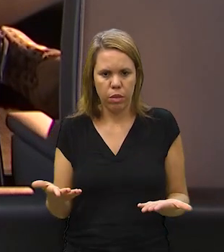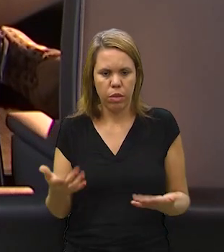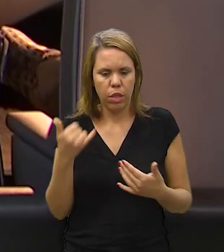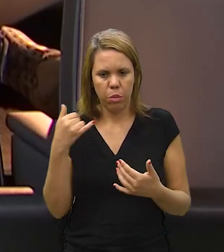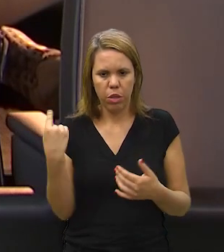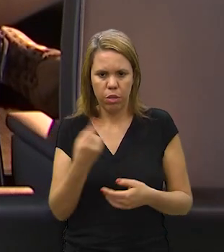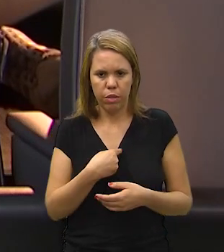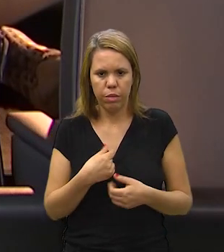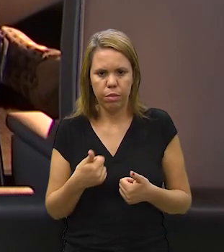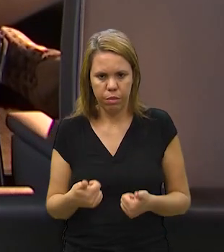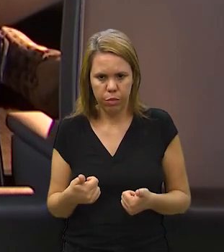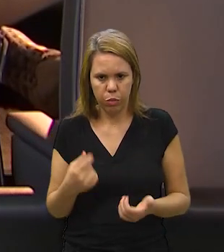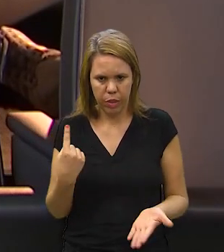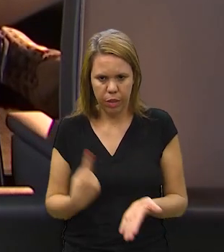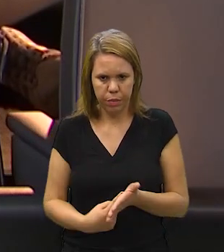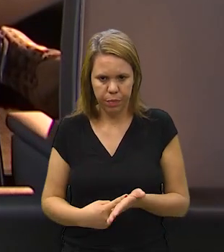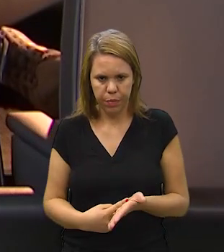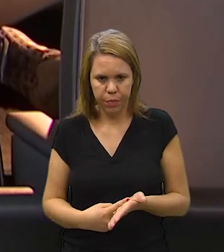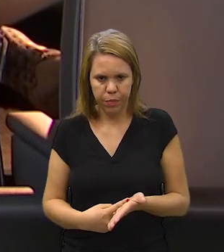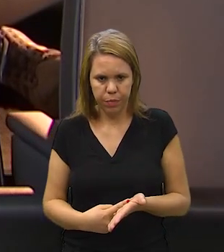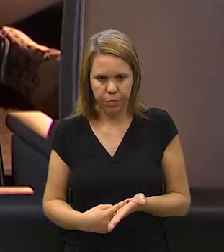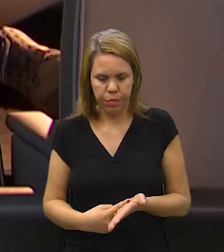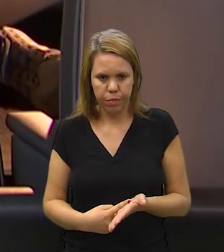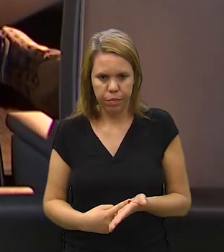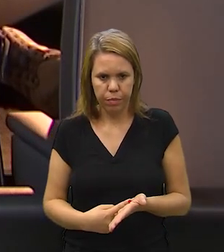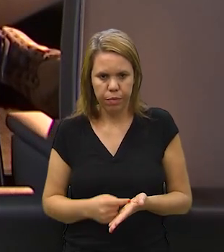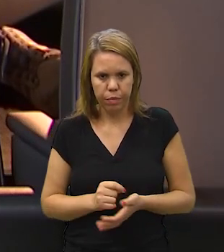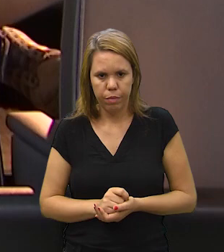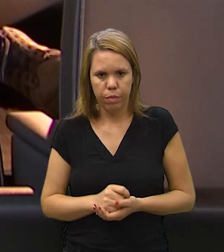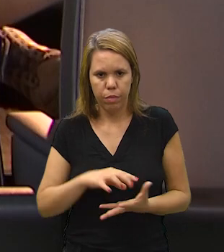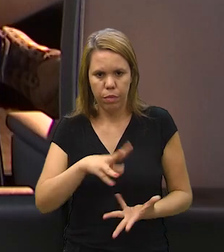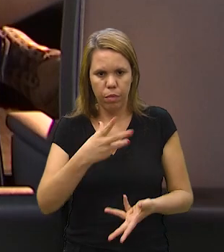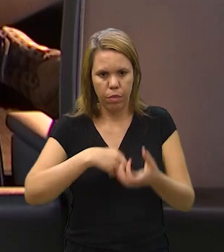trabalhos, liga pra gente. Combinado? Combinado.